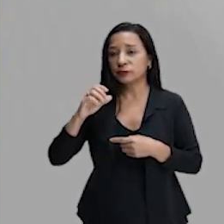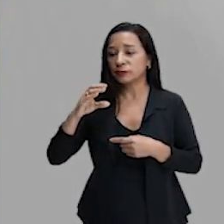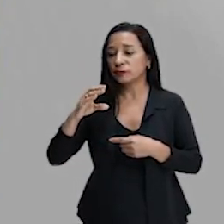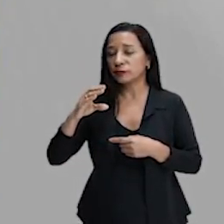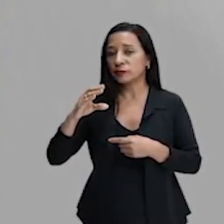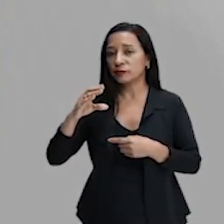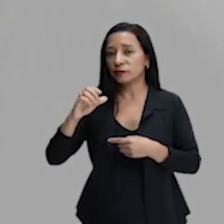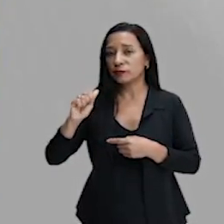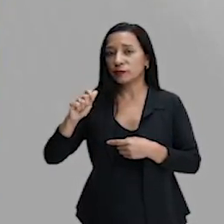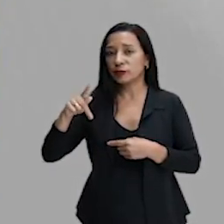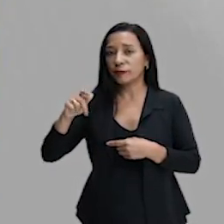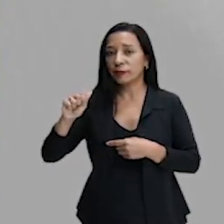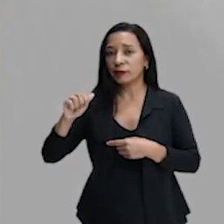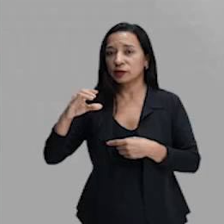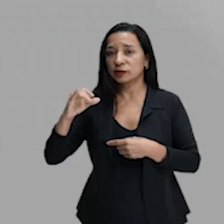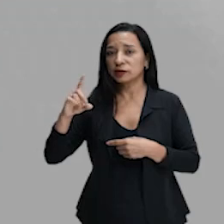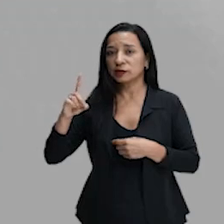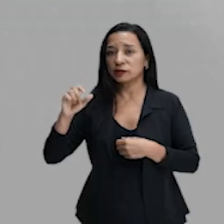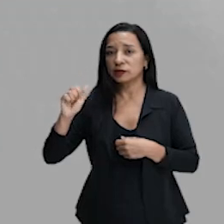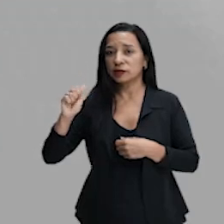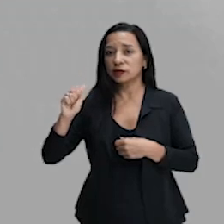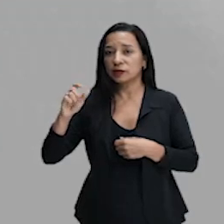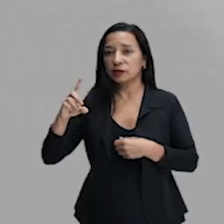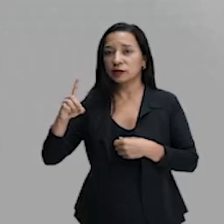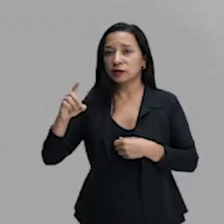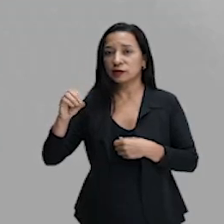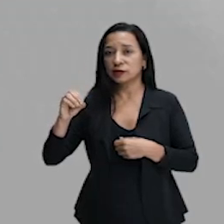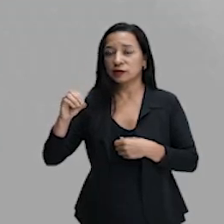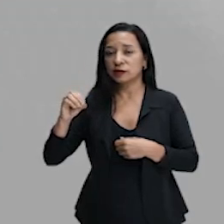1,19 multiplicado por